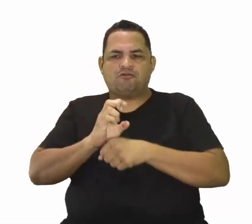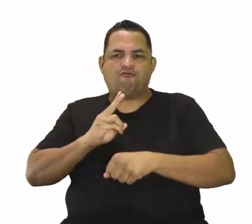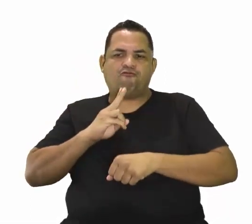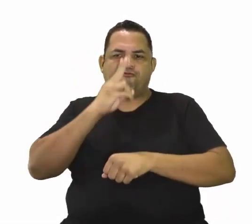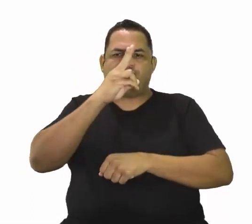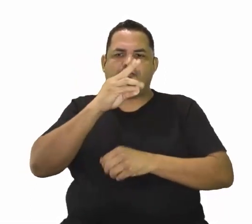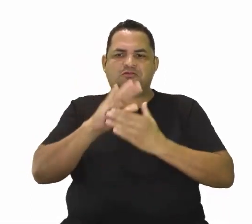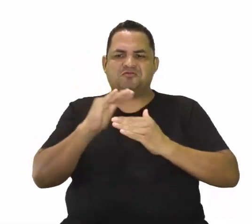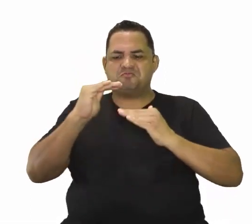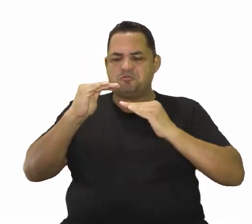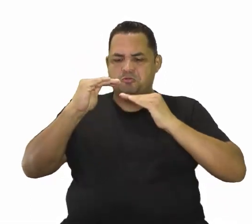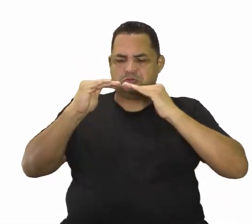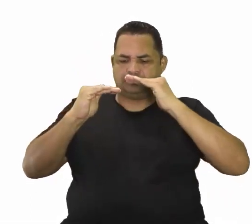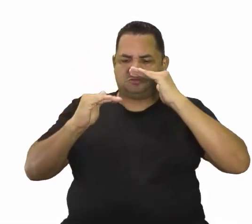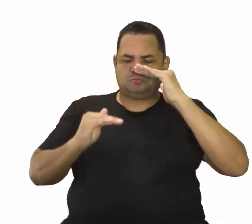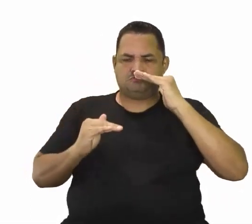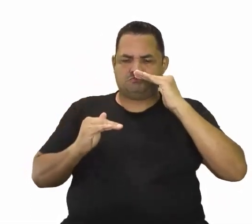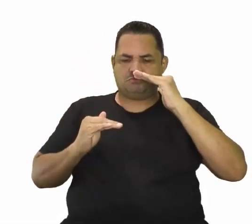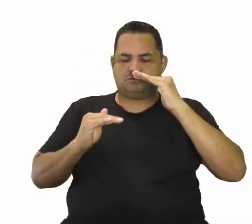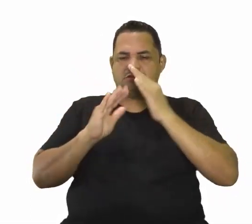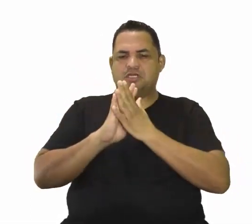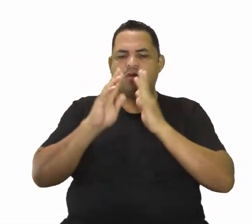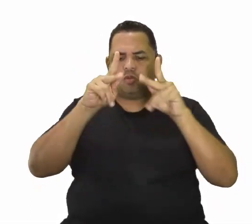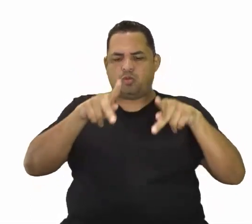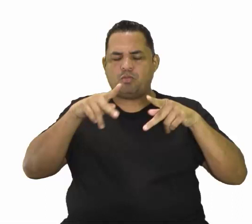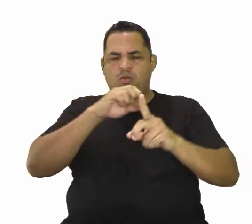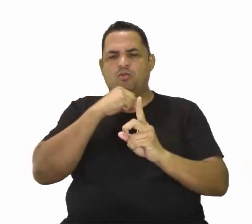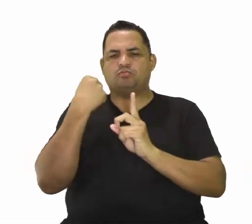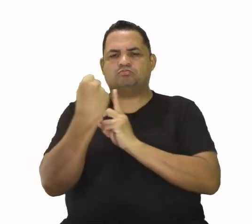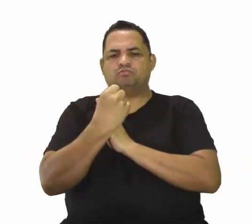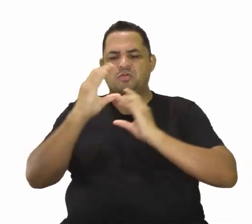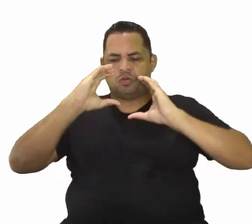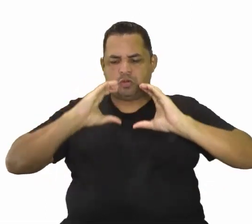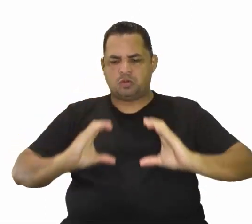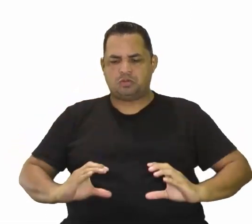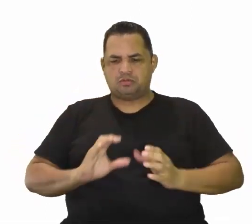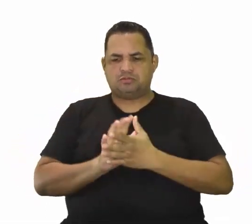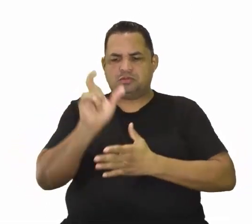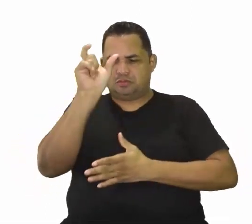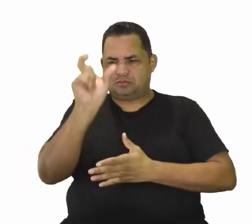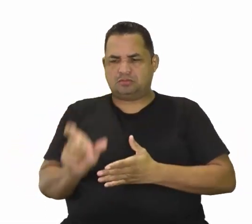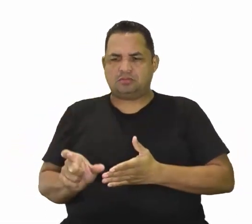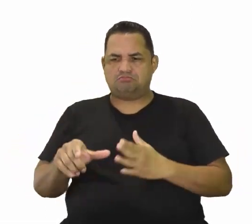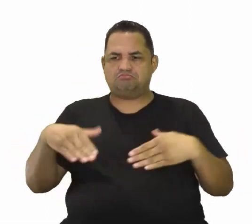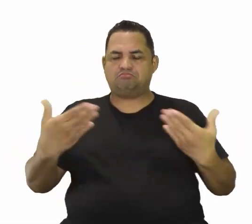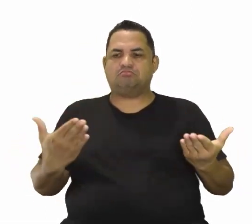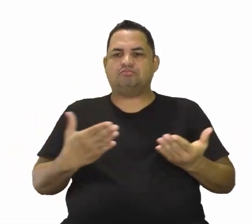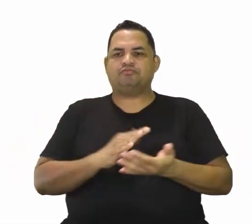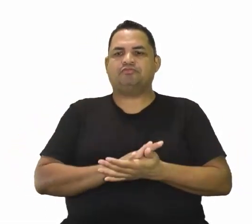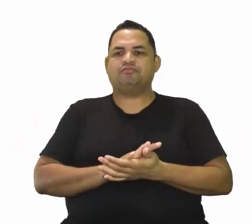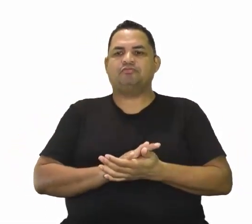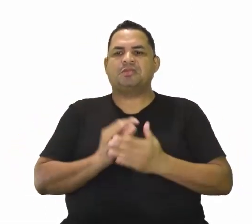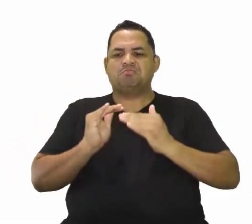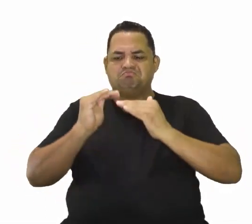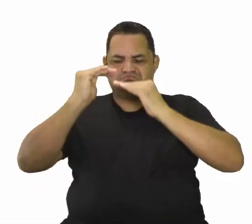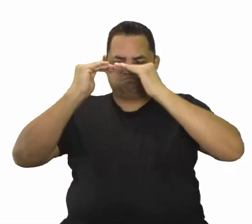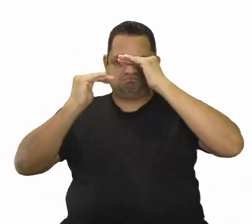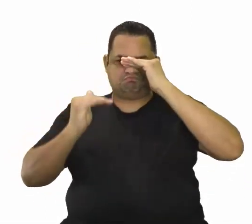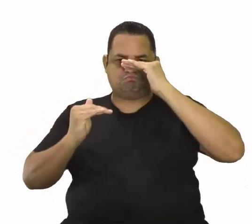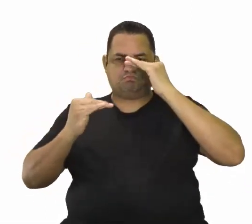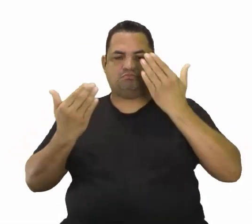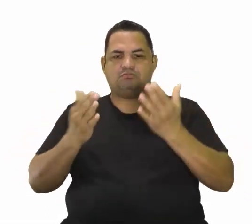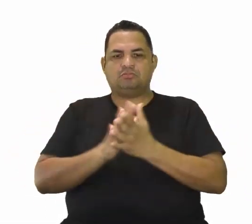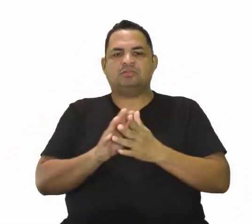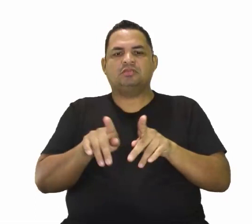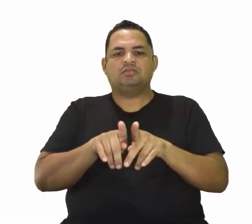do indivíduo, do povo, da sociedade, do cidadão, do elemento, enfim, submissão. Assim